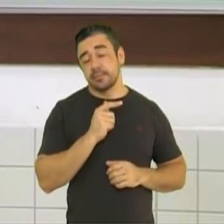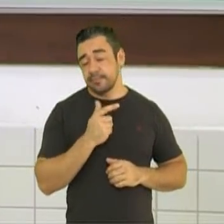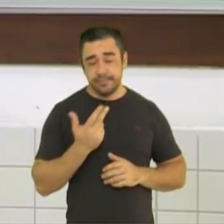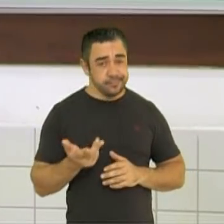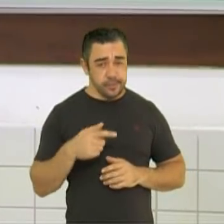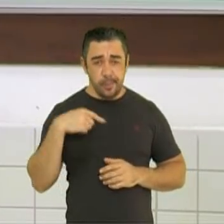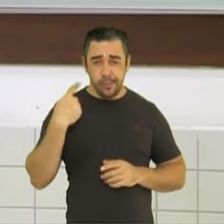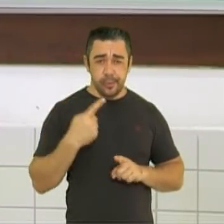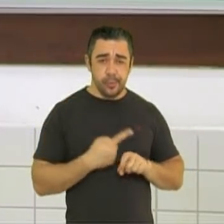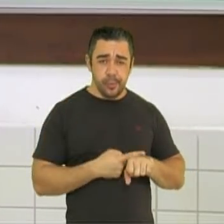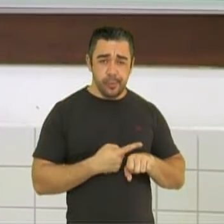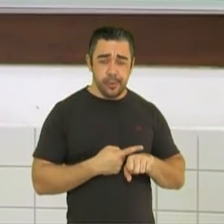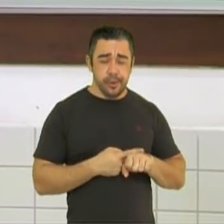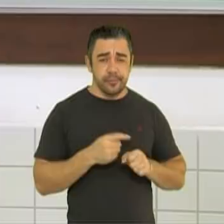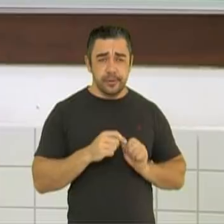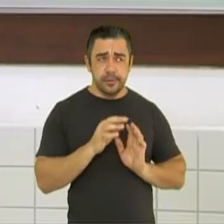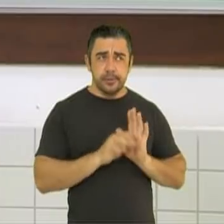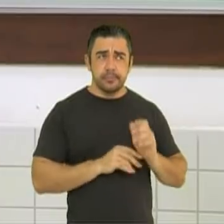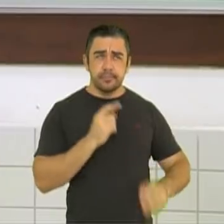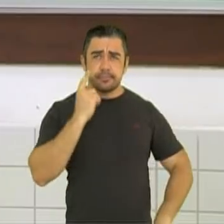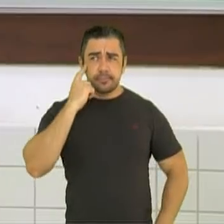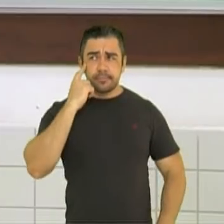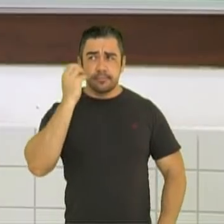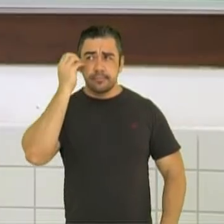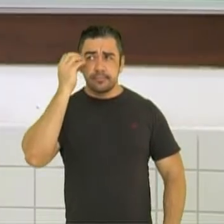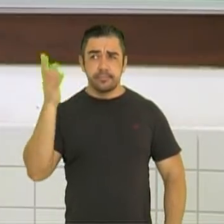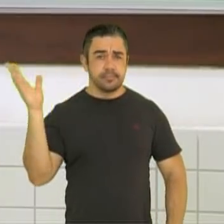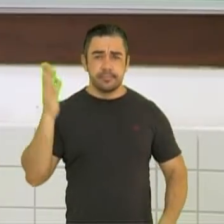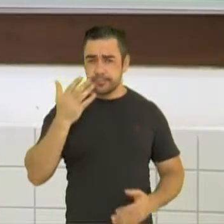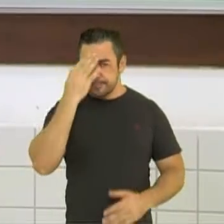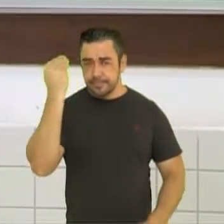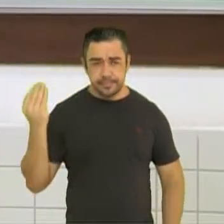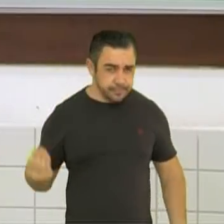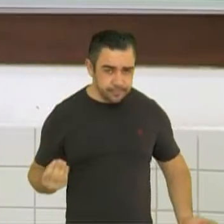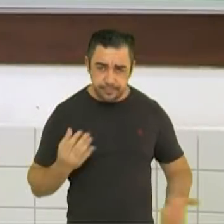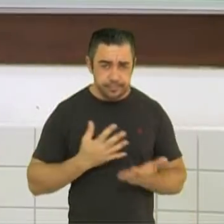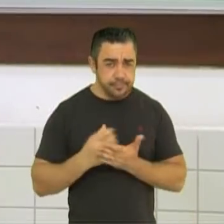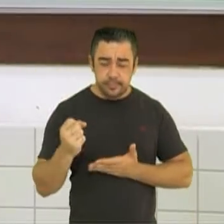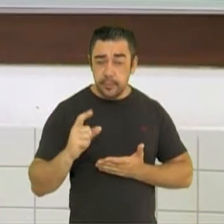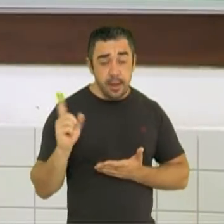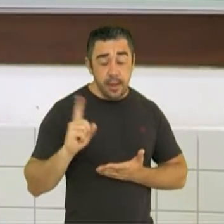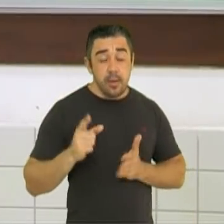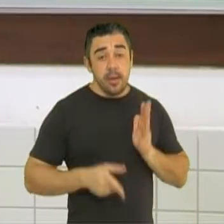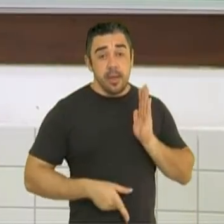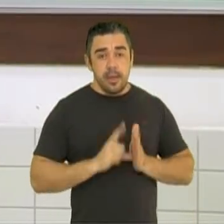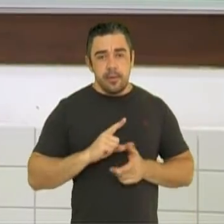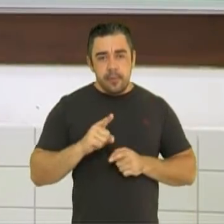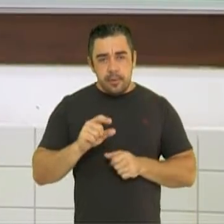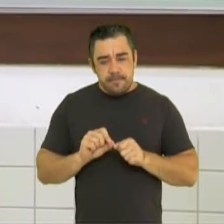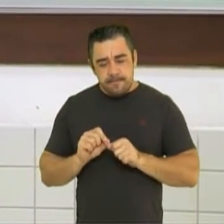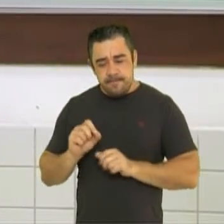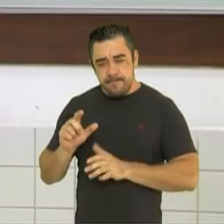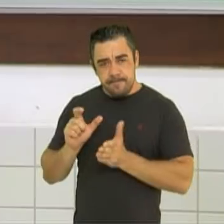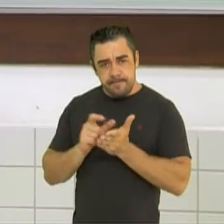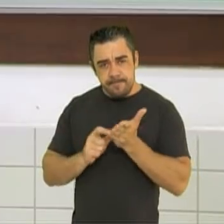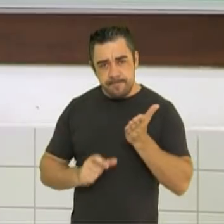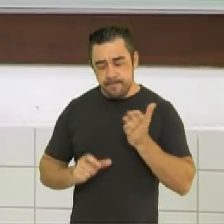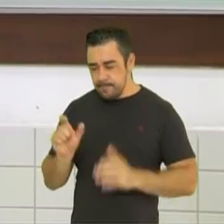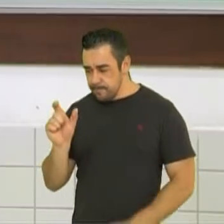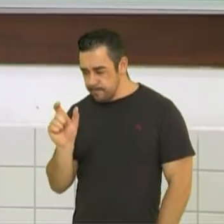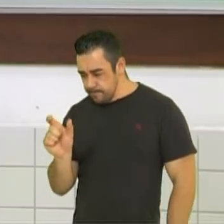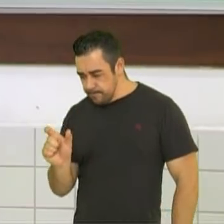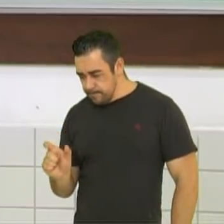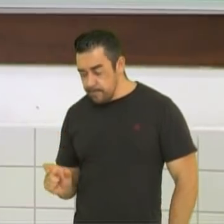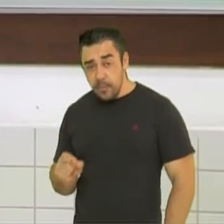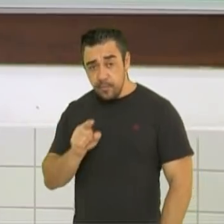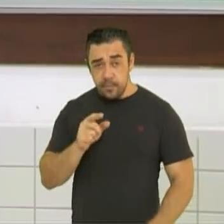que num momento você fala, o que era aquilo mesmo? Não lembro, e daí já foi. Então, se você fizer um banco de palavras, aí você vai lá, algumas